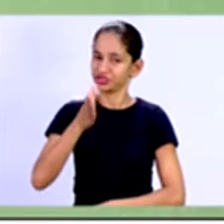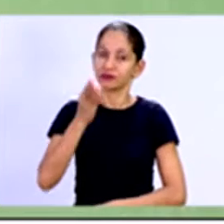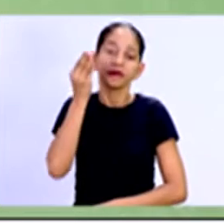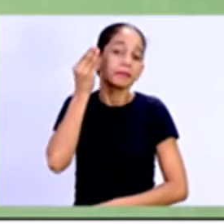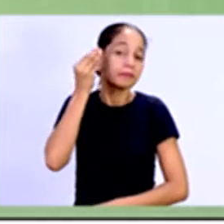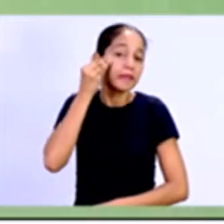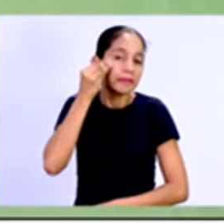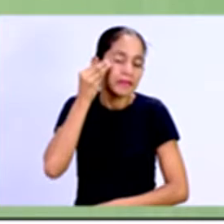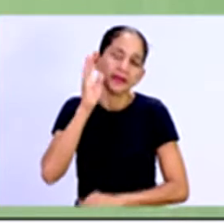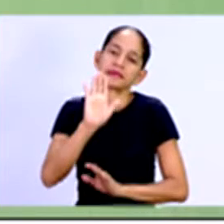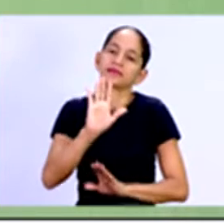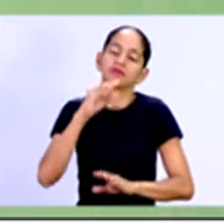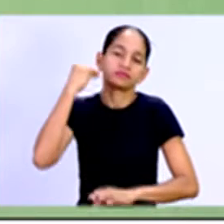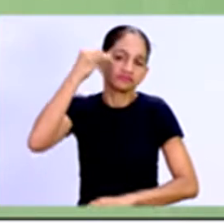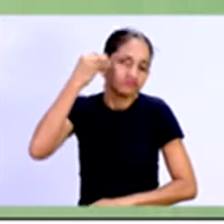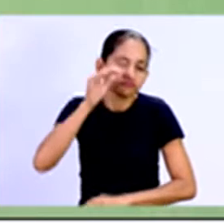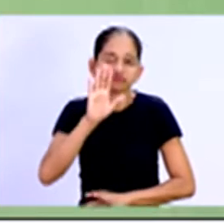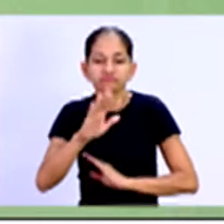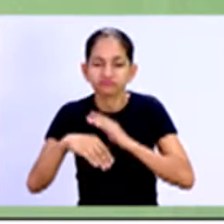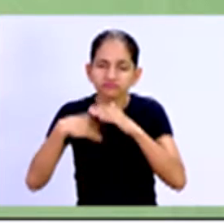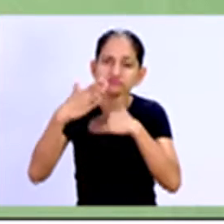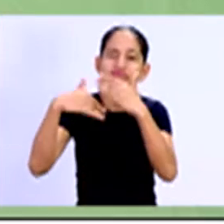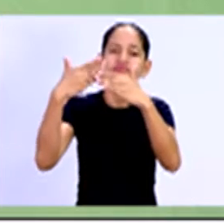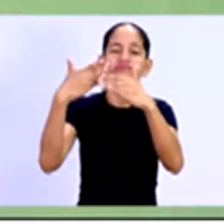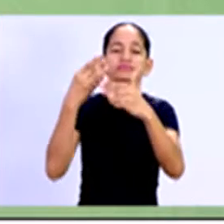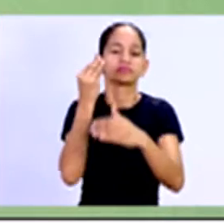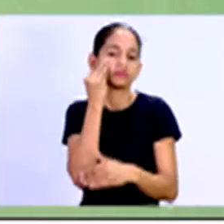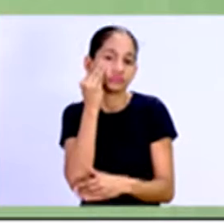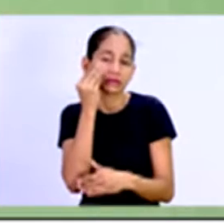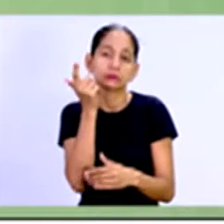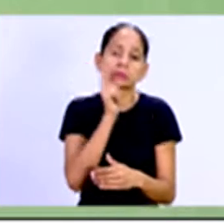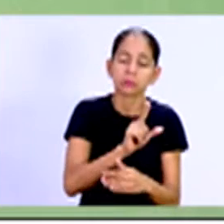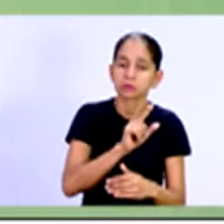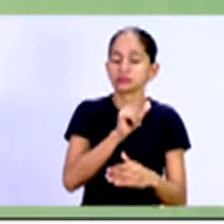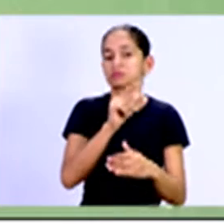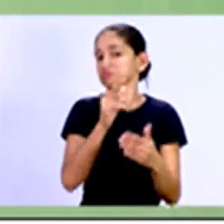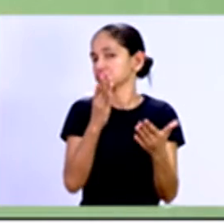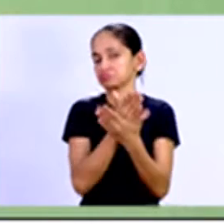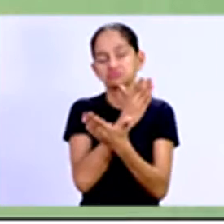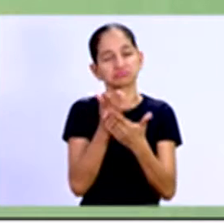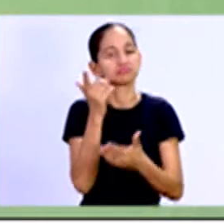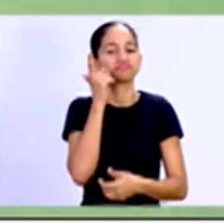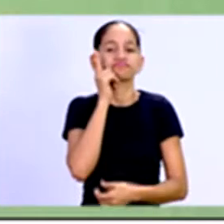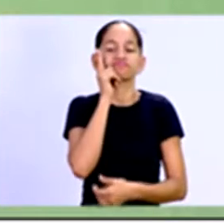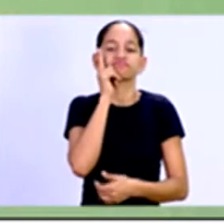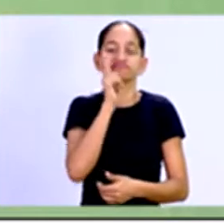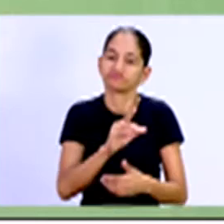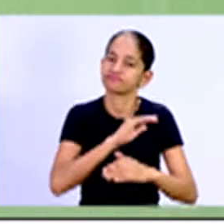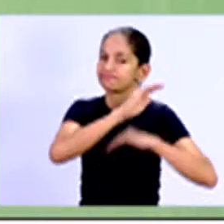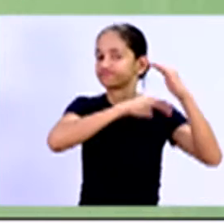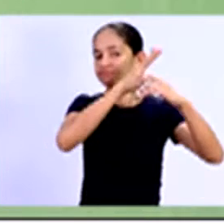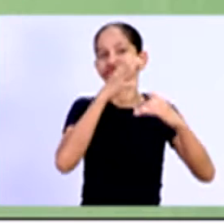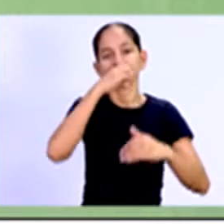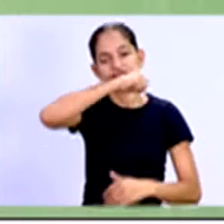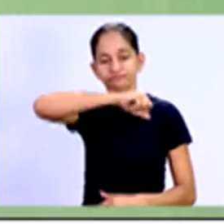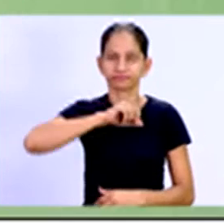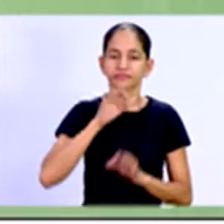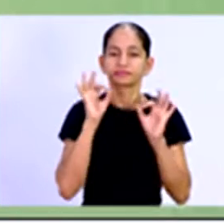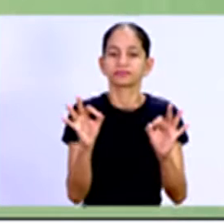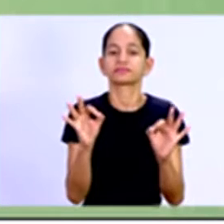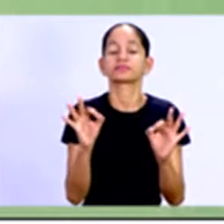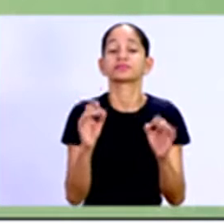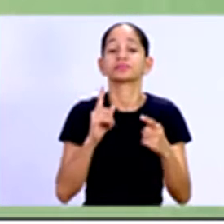Às vezes, essa ampliação da esfera moral, ela acontece, né,